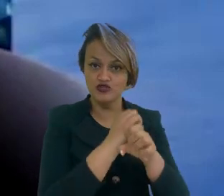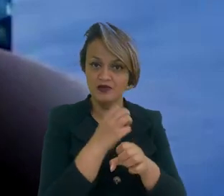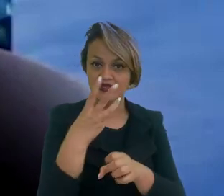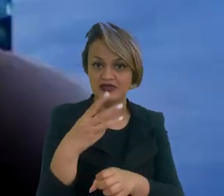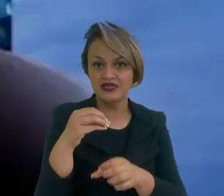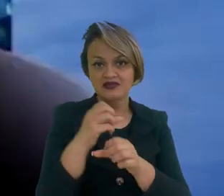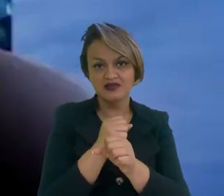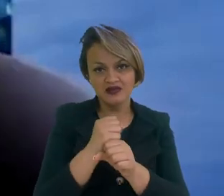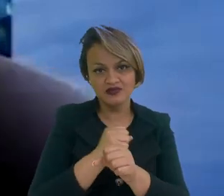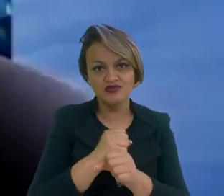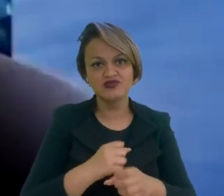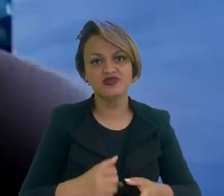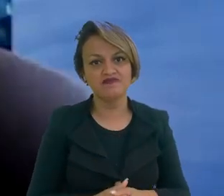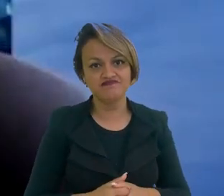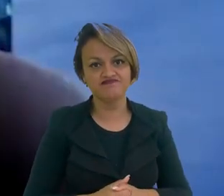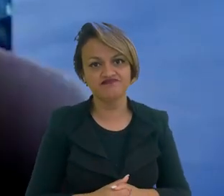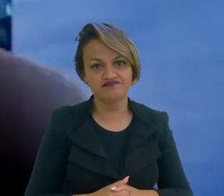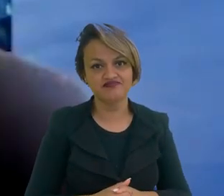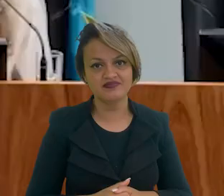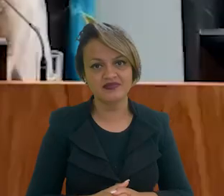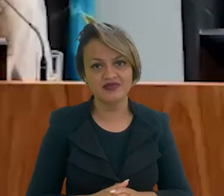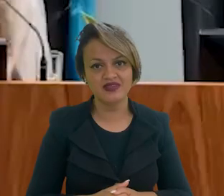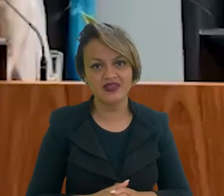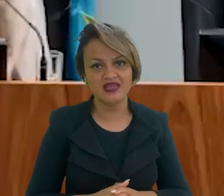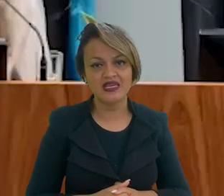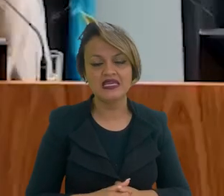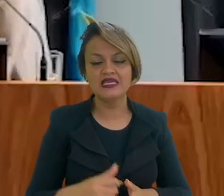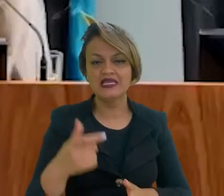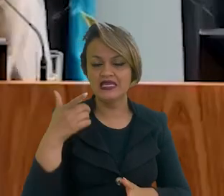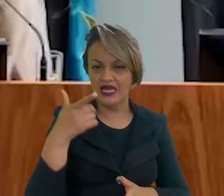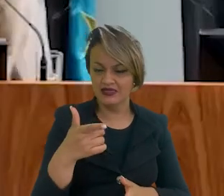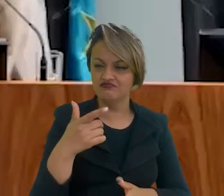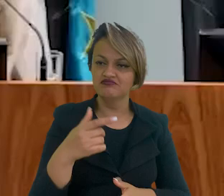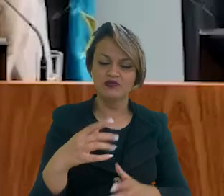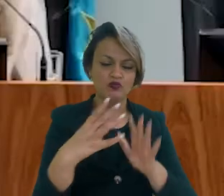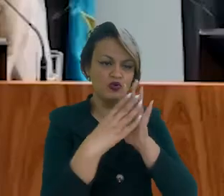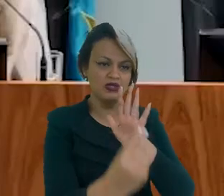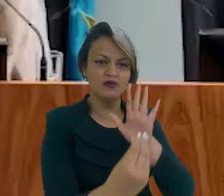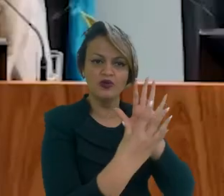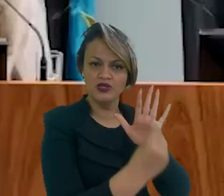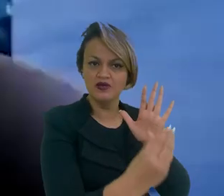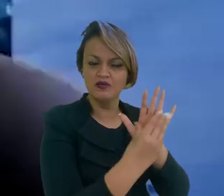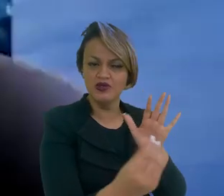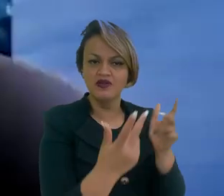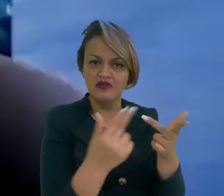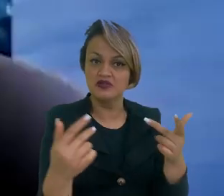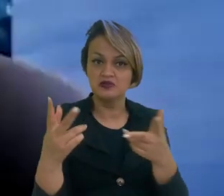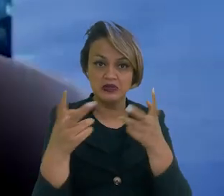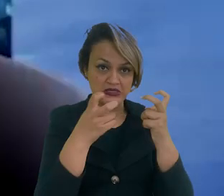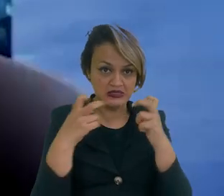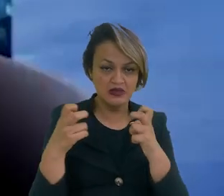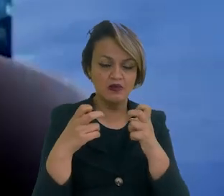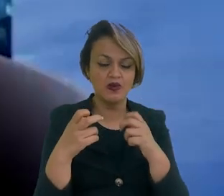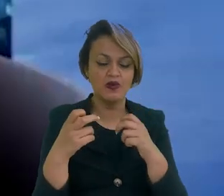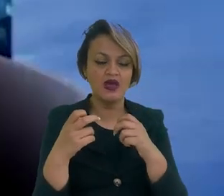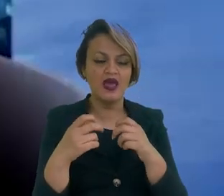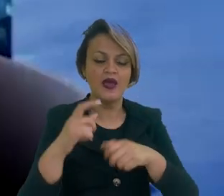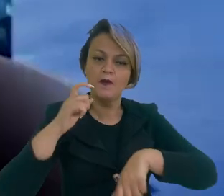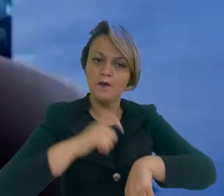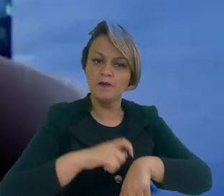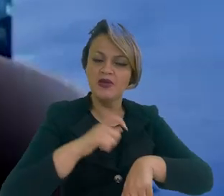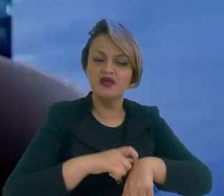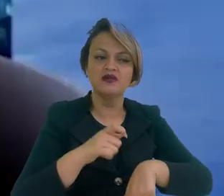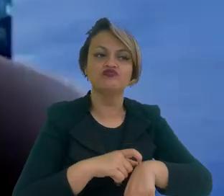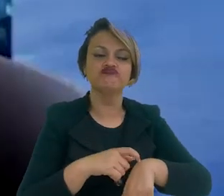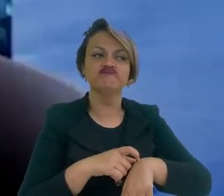2023 já são decorrer de 30 anos tá velha me chamou atenção que